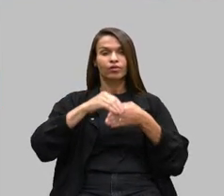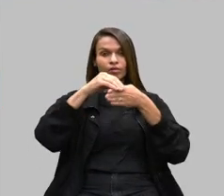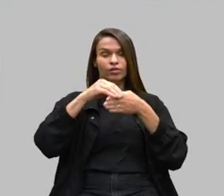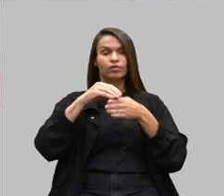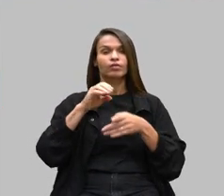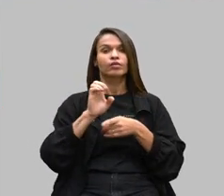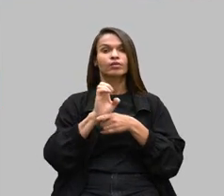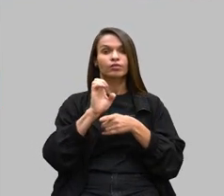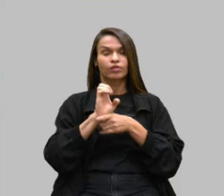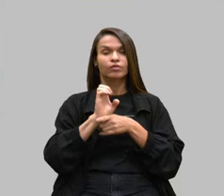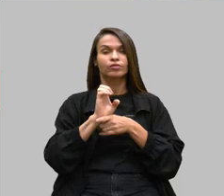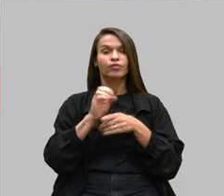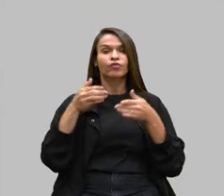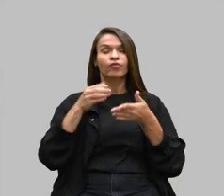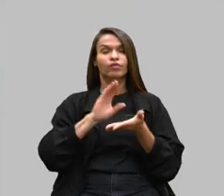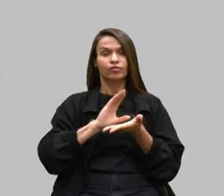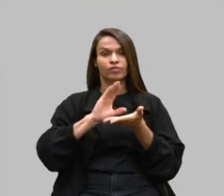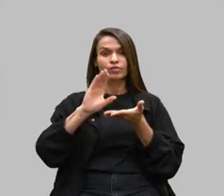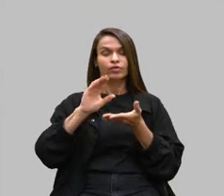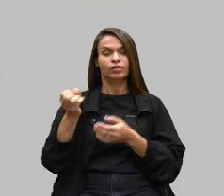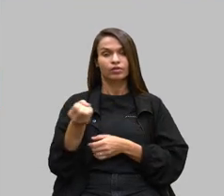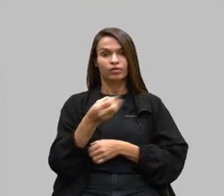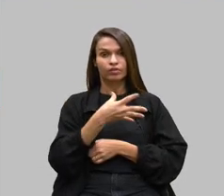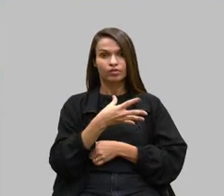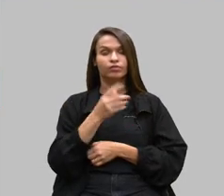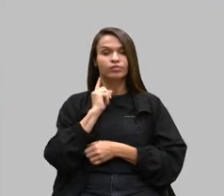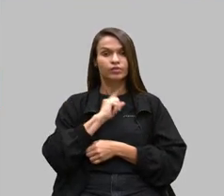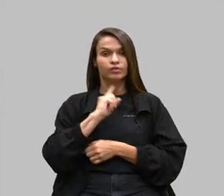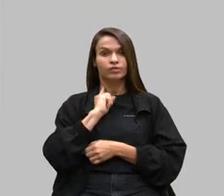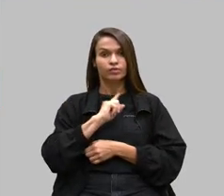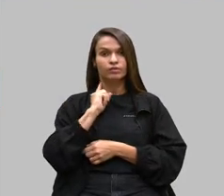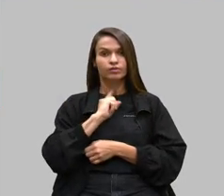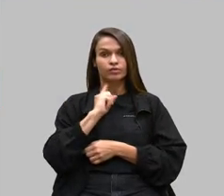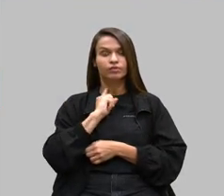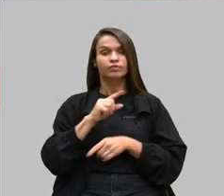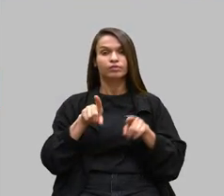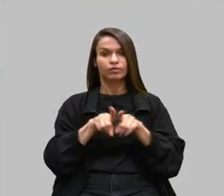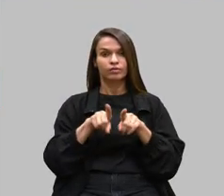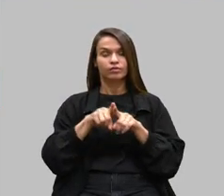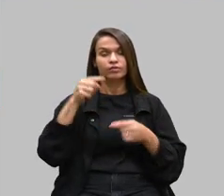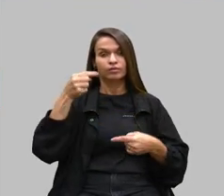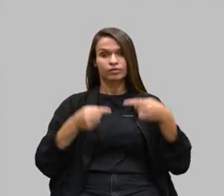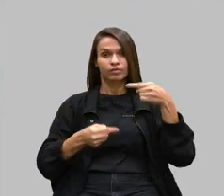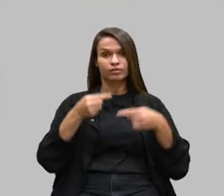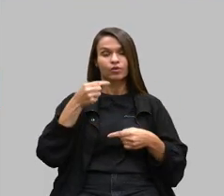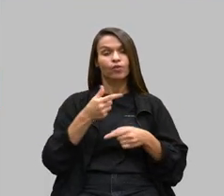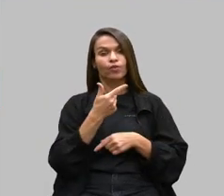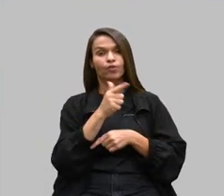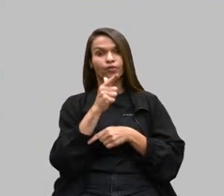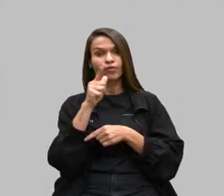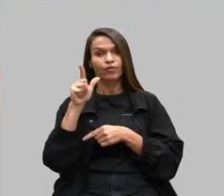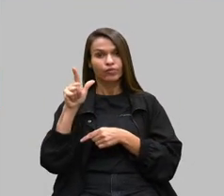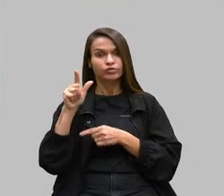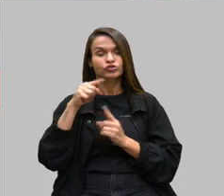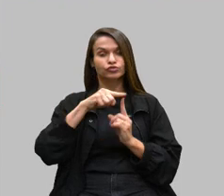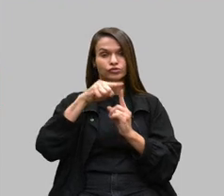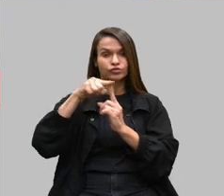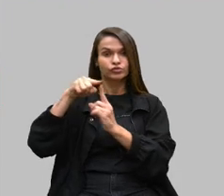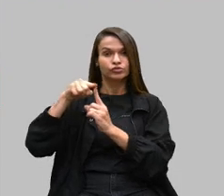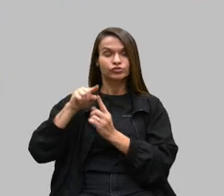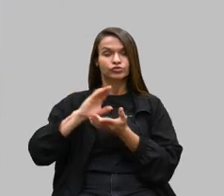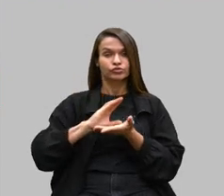aplicação dos recursos das renovações em Minas Gerais além de discutir outras modalidades de